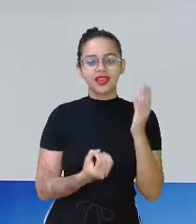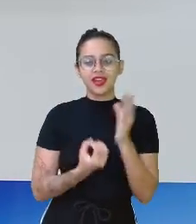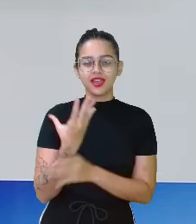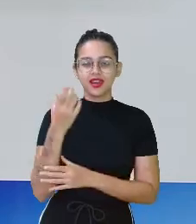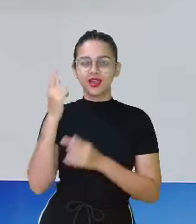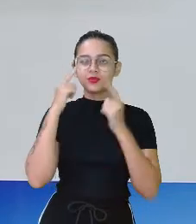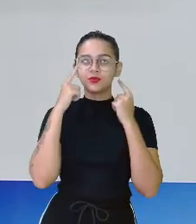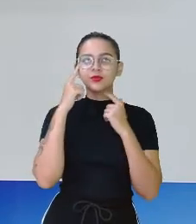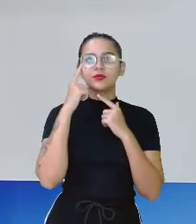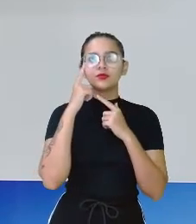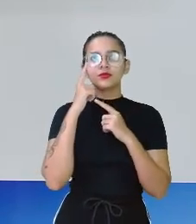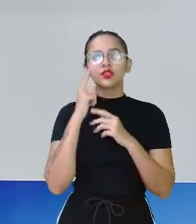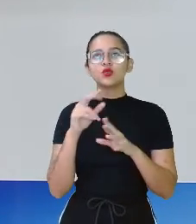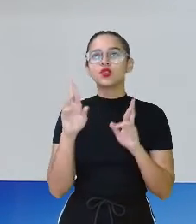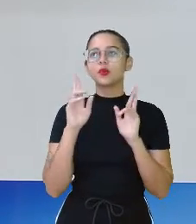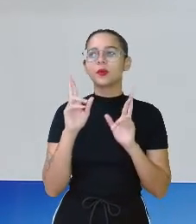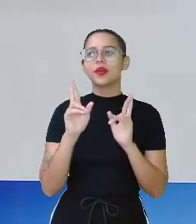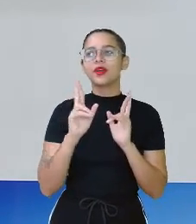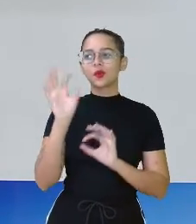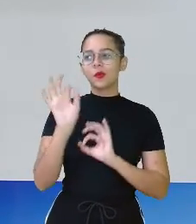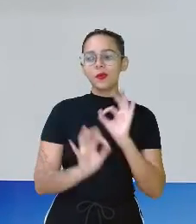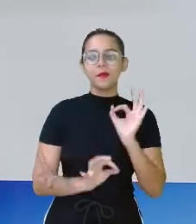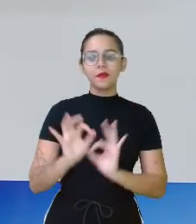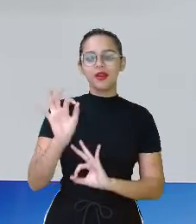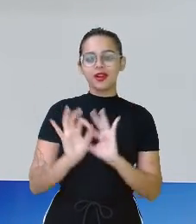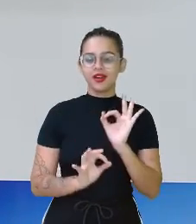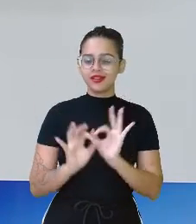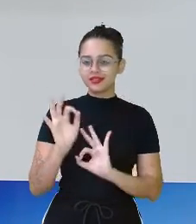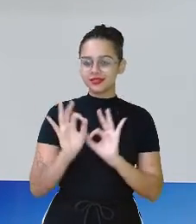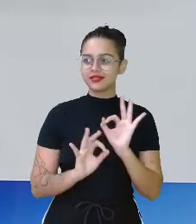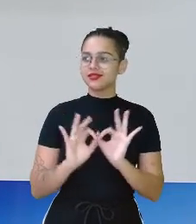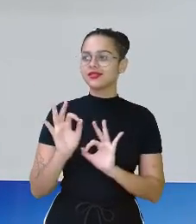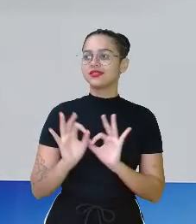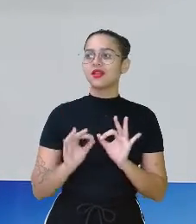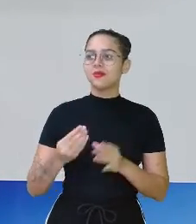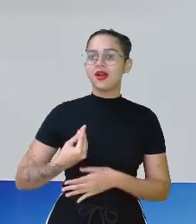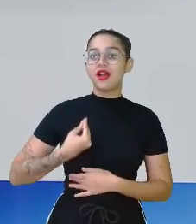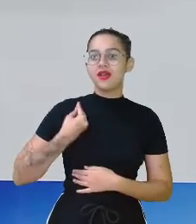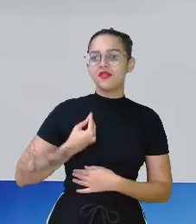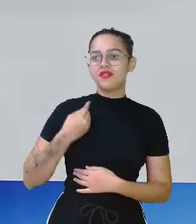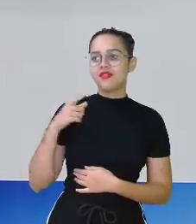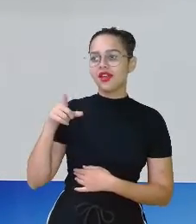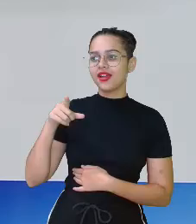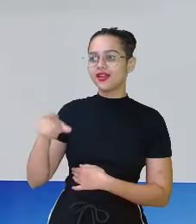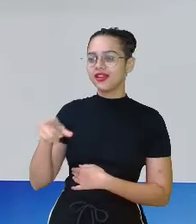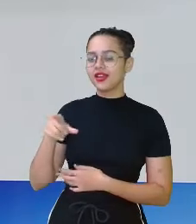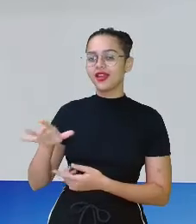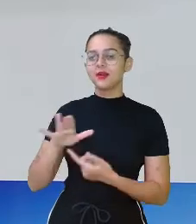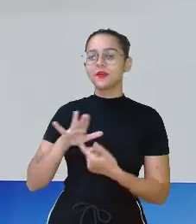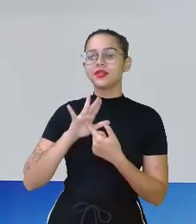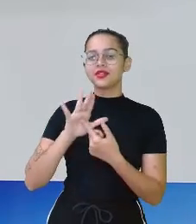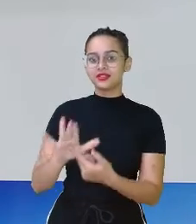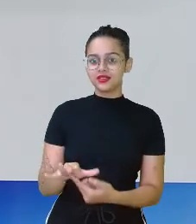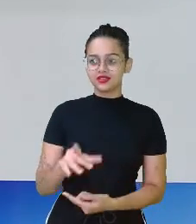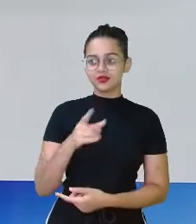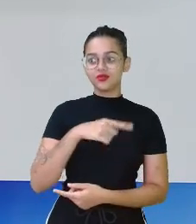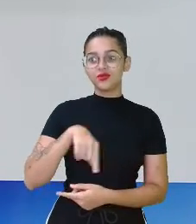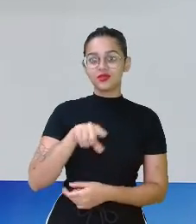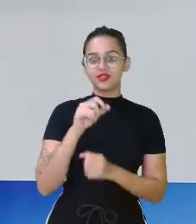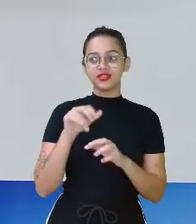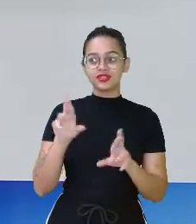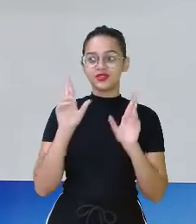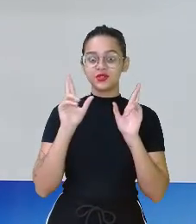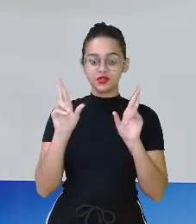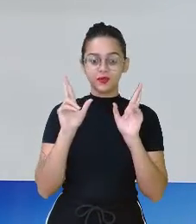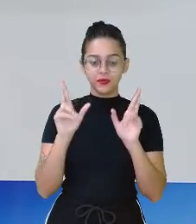uma expectativa, toda uma Isso. preparação para viver aquele espetáculo que você espera.